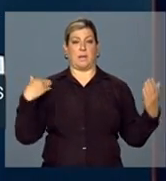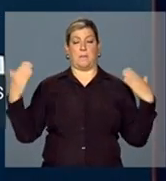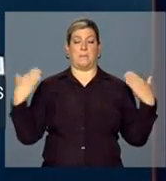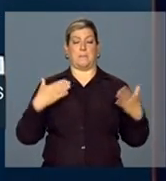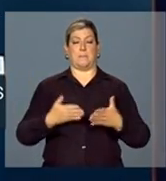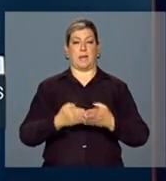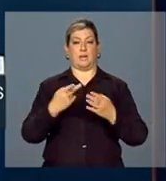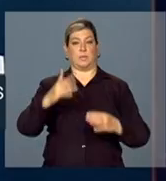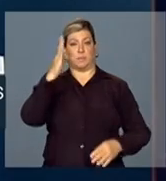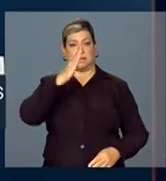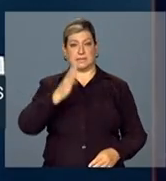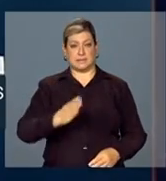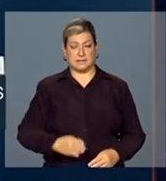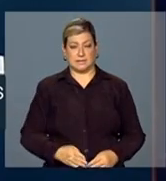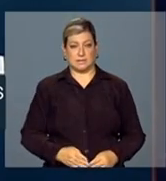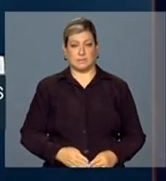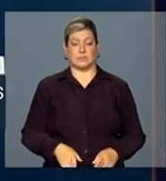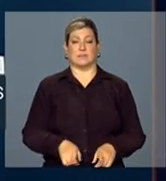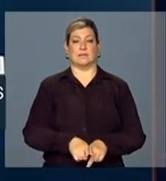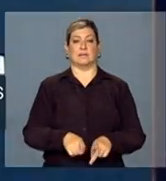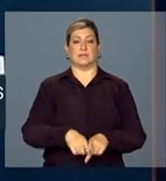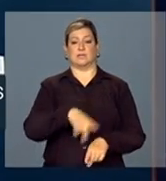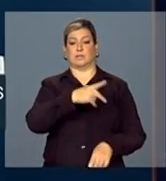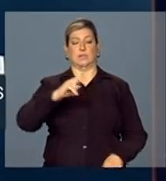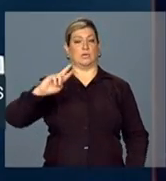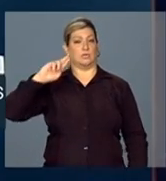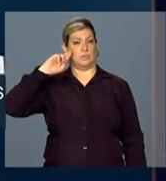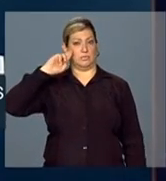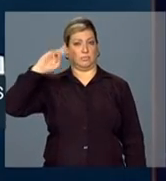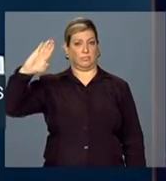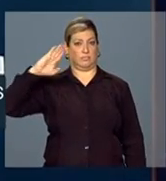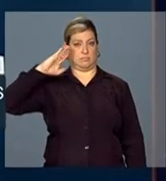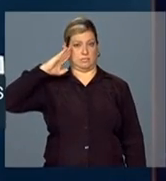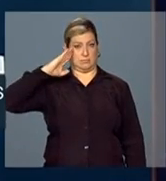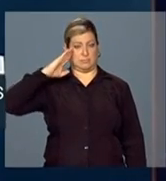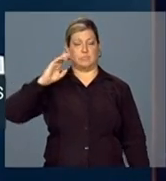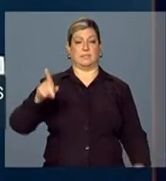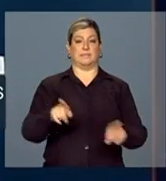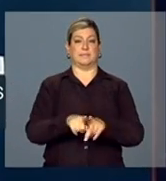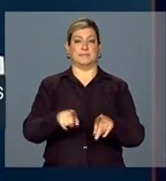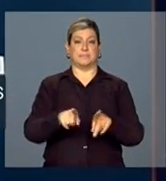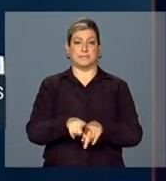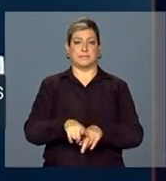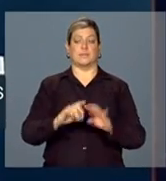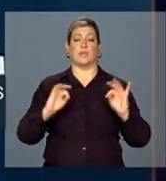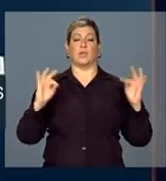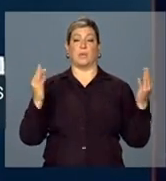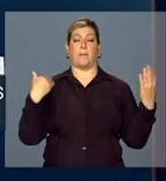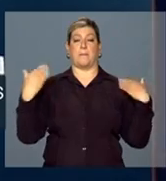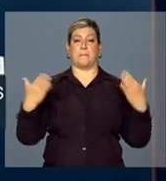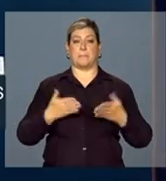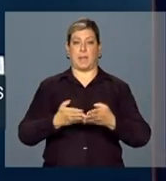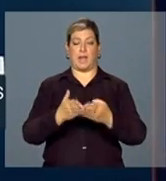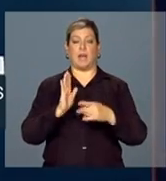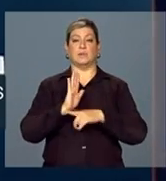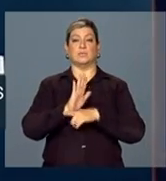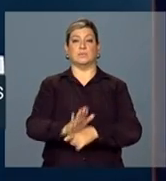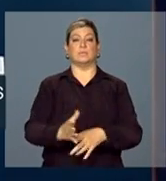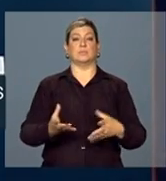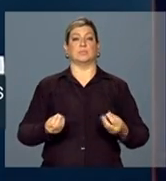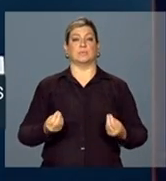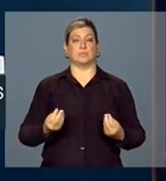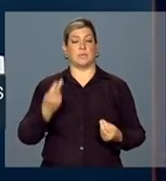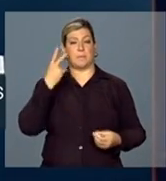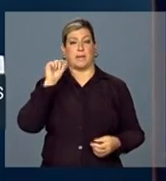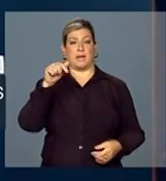do Brasil, aos seus oficiais, a todos aqueles da Marinha que contribuíram